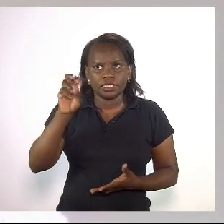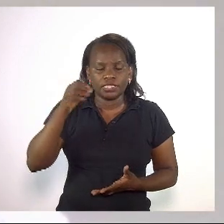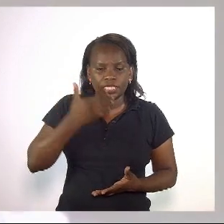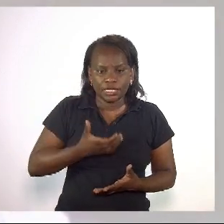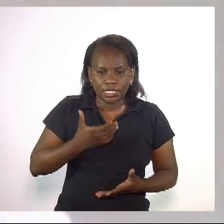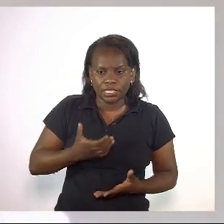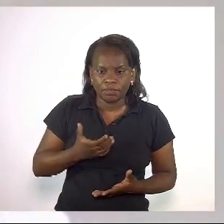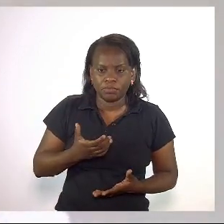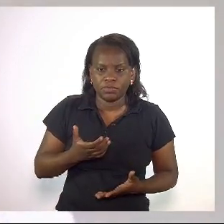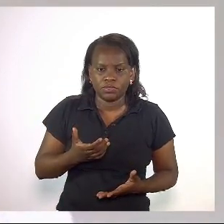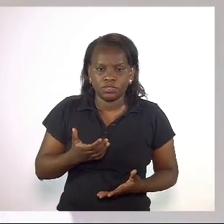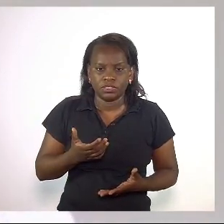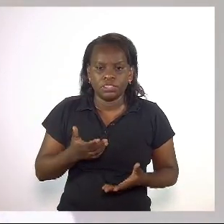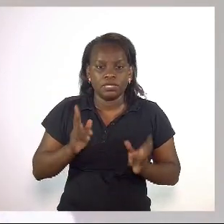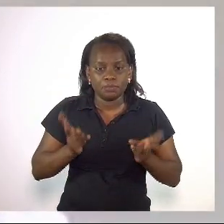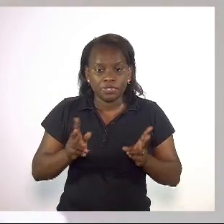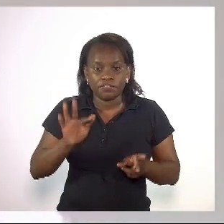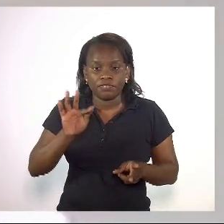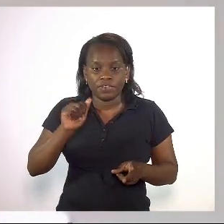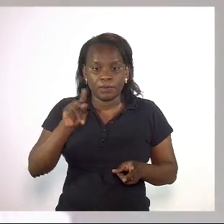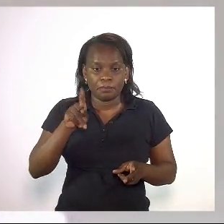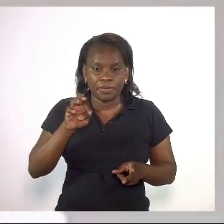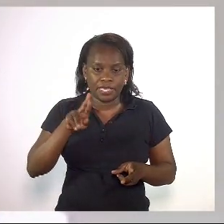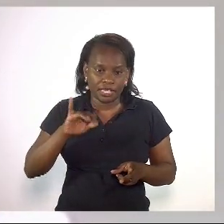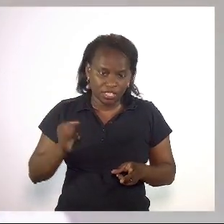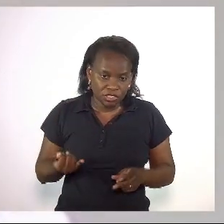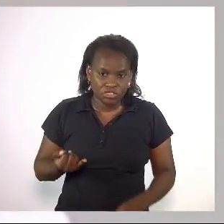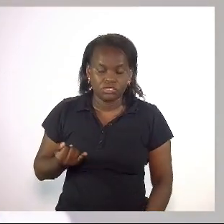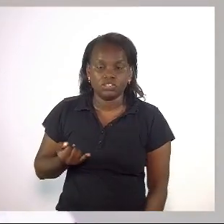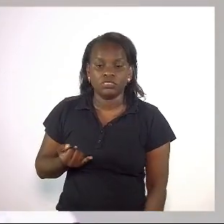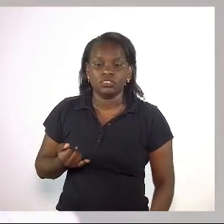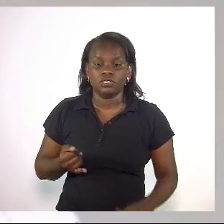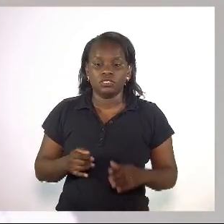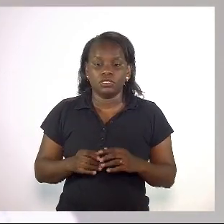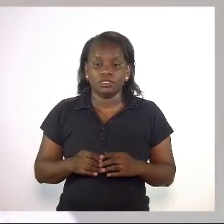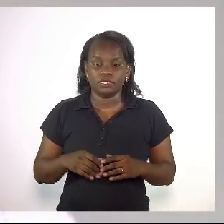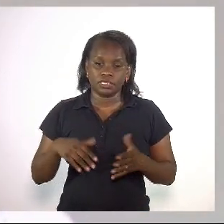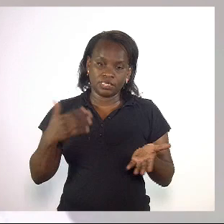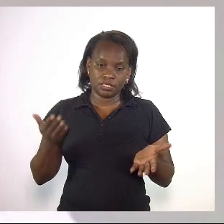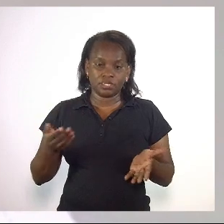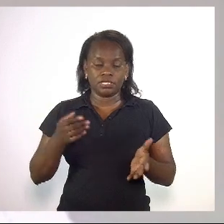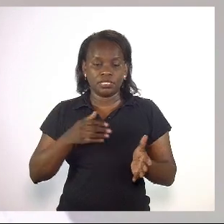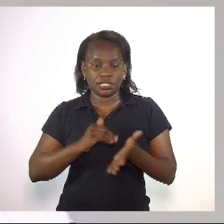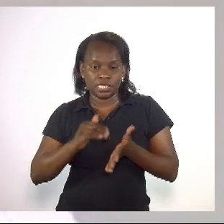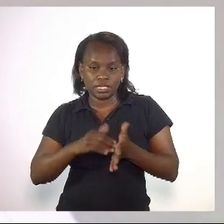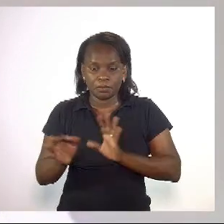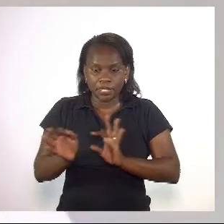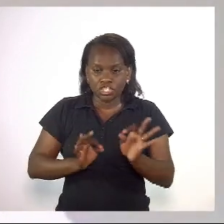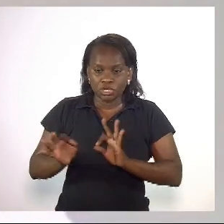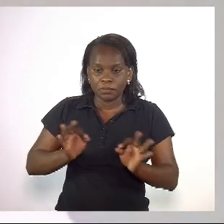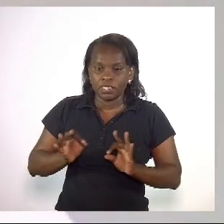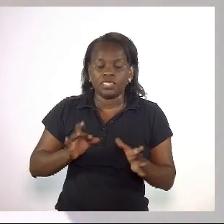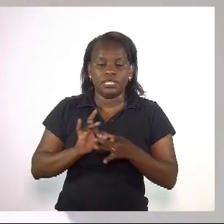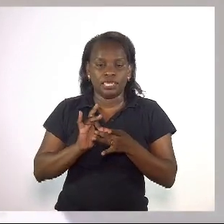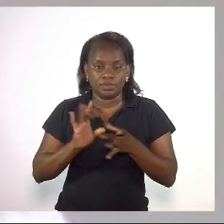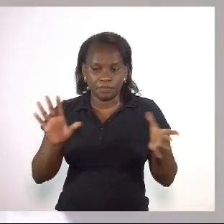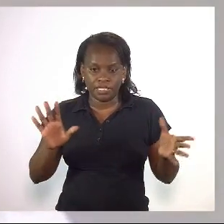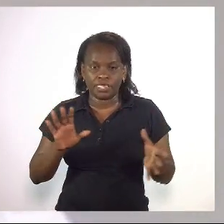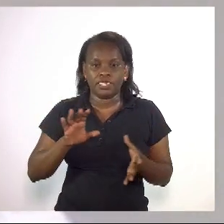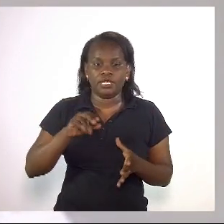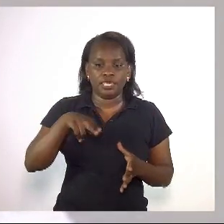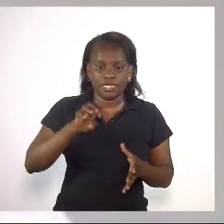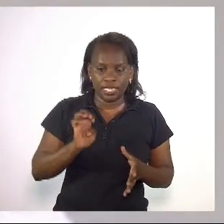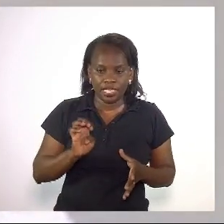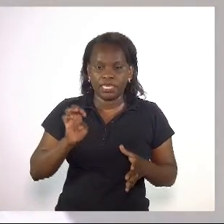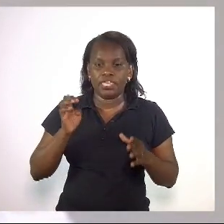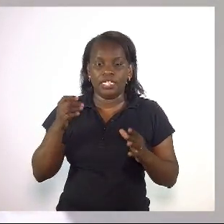dezembro, a própria FAPERJ, ainda que a Secretaria de Planejamento liberasse a LME naquela